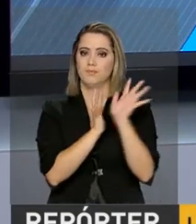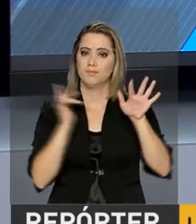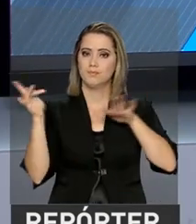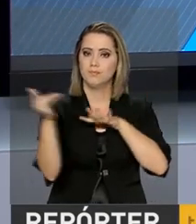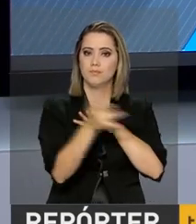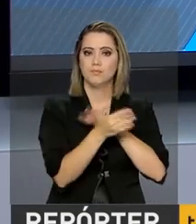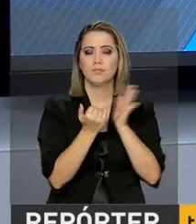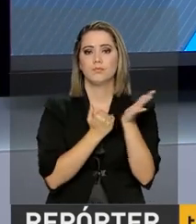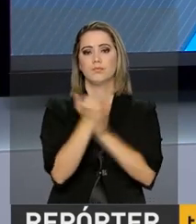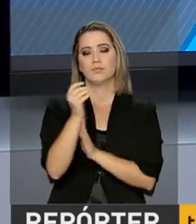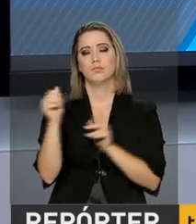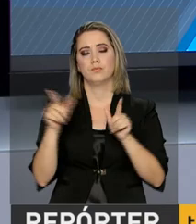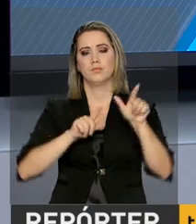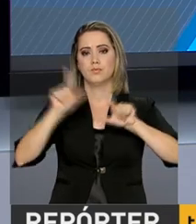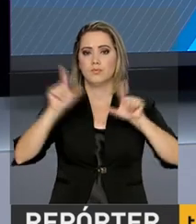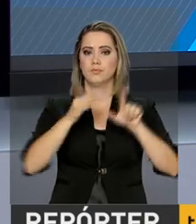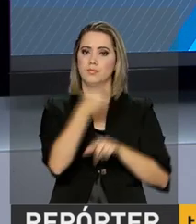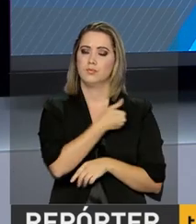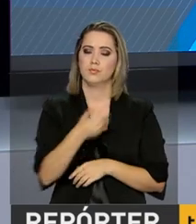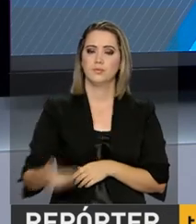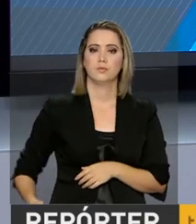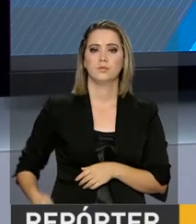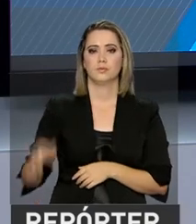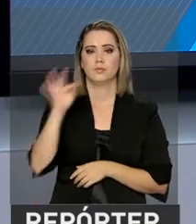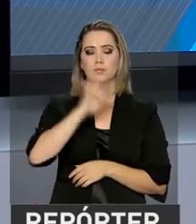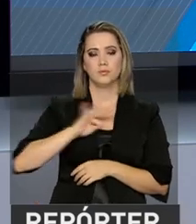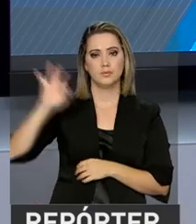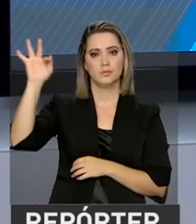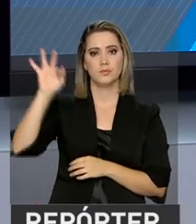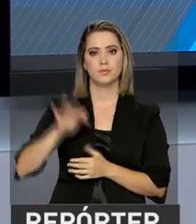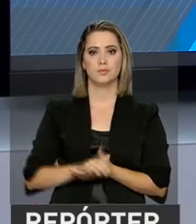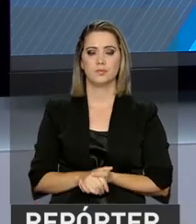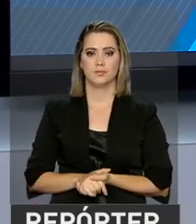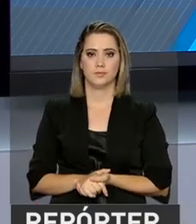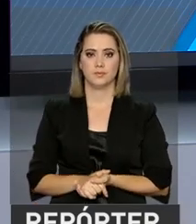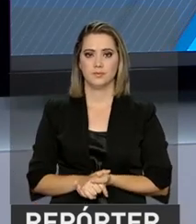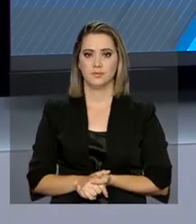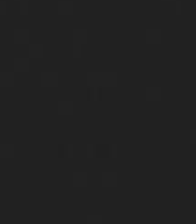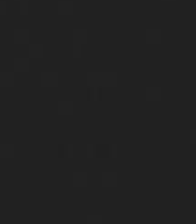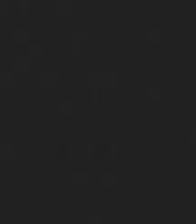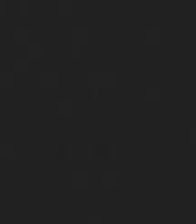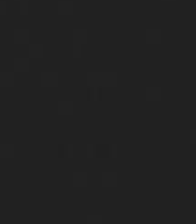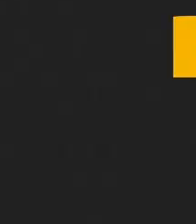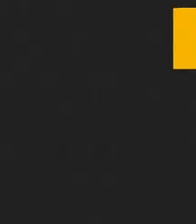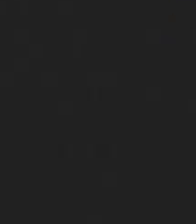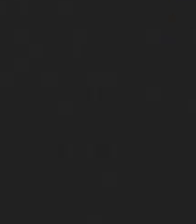redes sociais Continue com a gente aqui na NBR a TV do Governo Federal